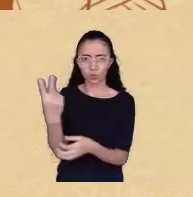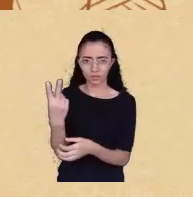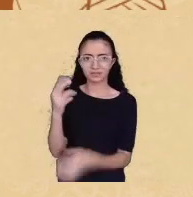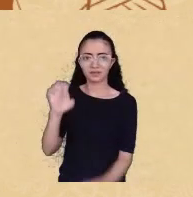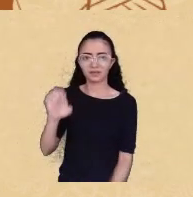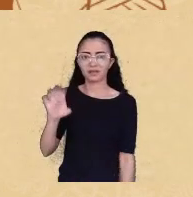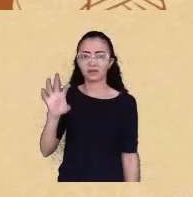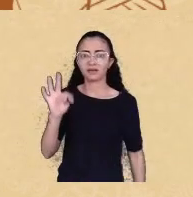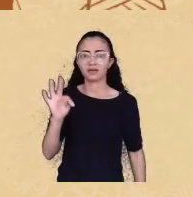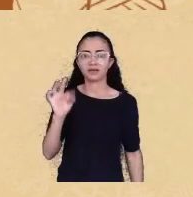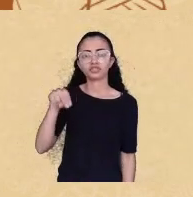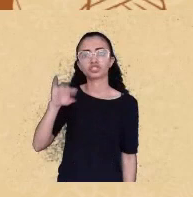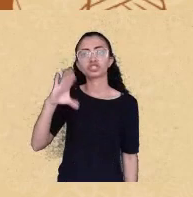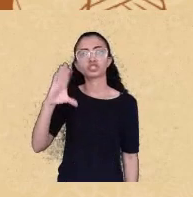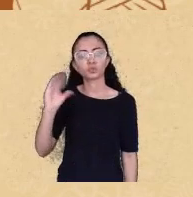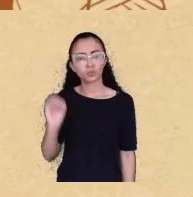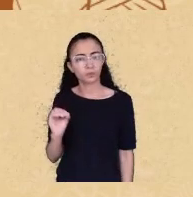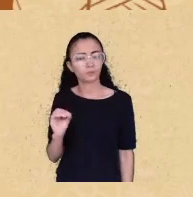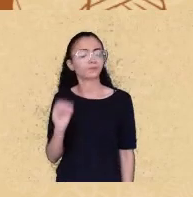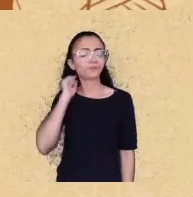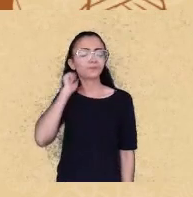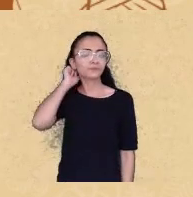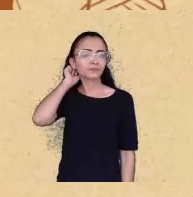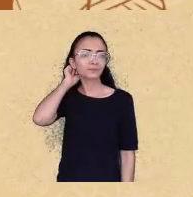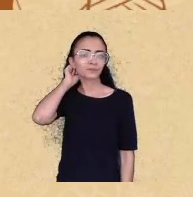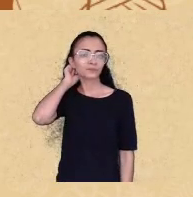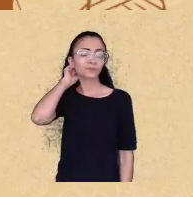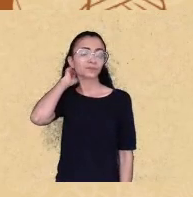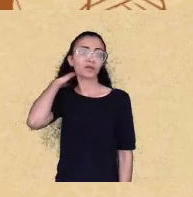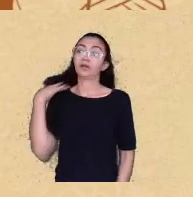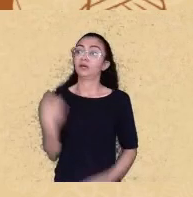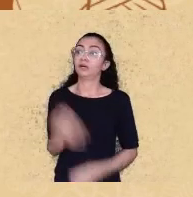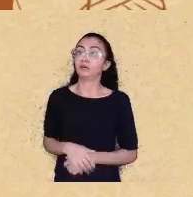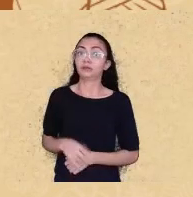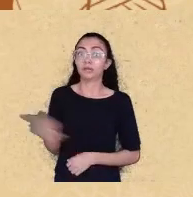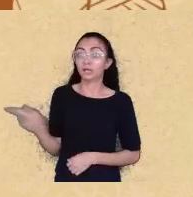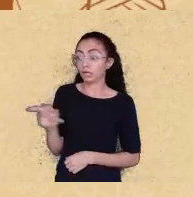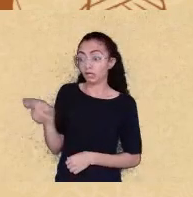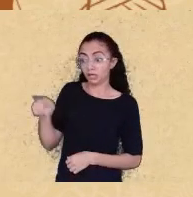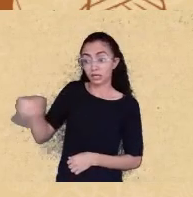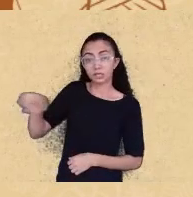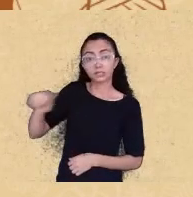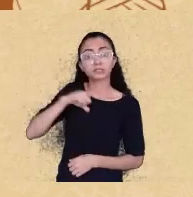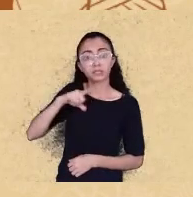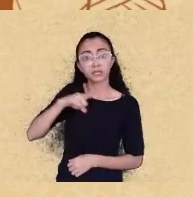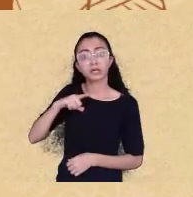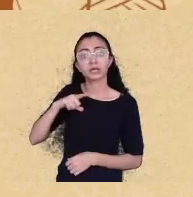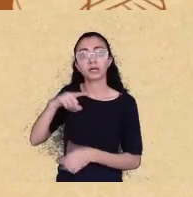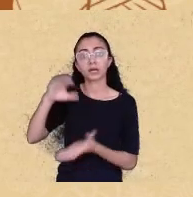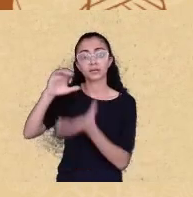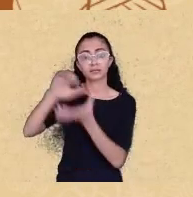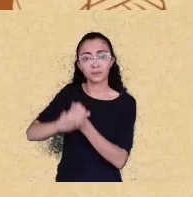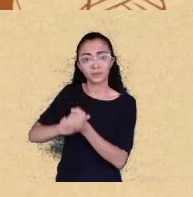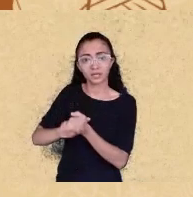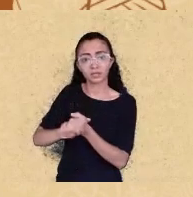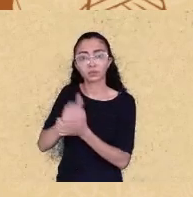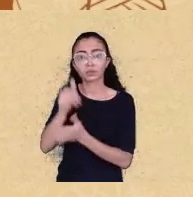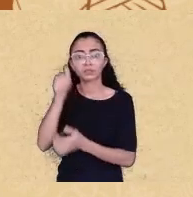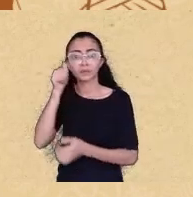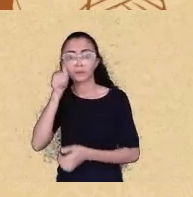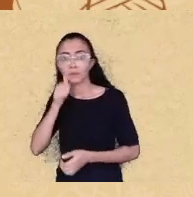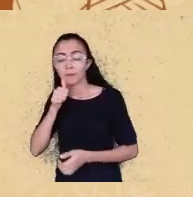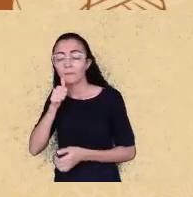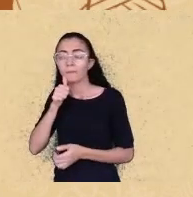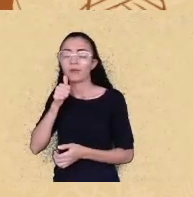10 ali, do Quênia, eles têm casamentos entre pessoas do mesmo sexo, tradicionais, entre